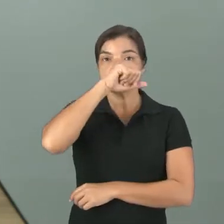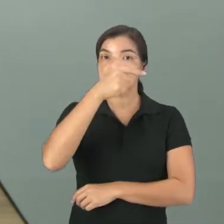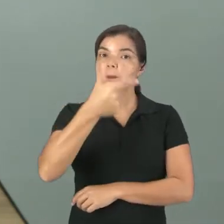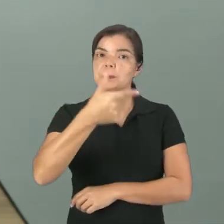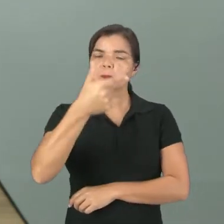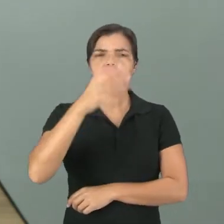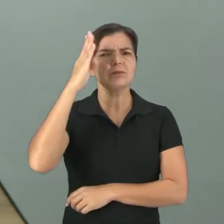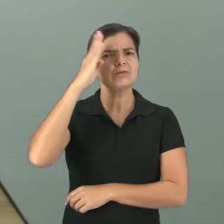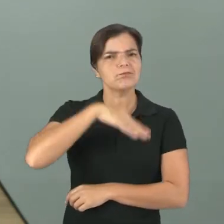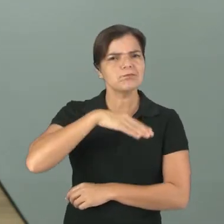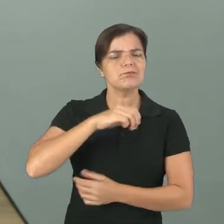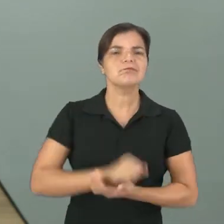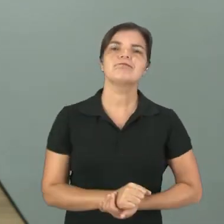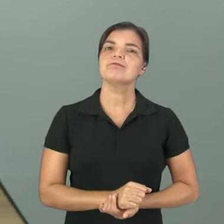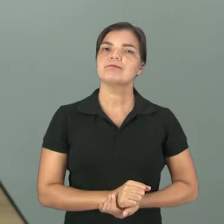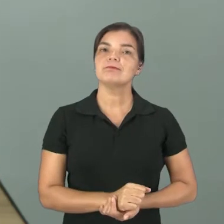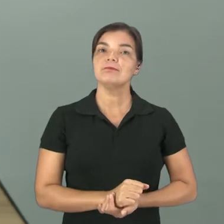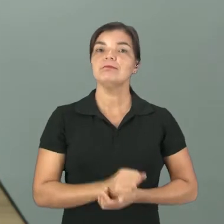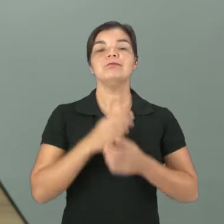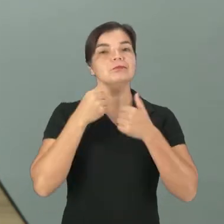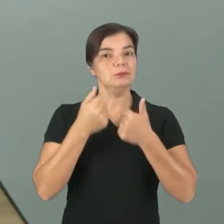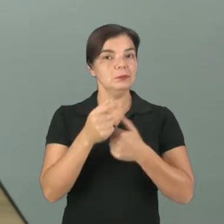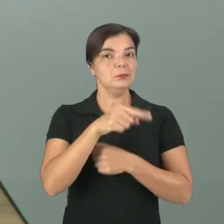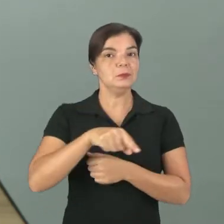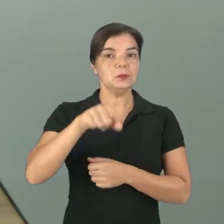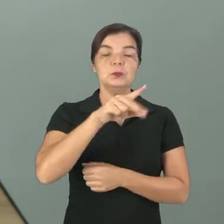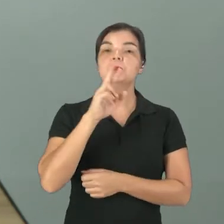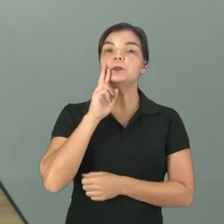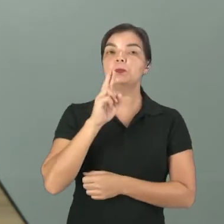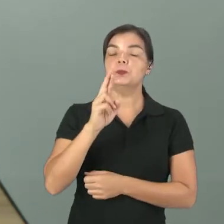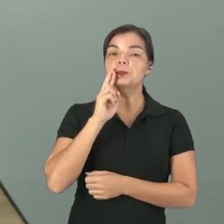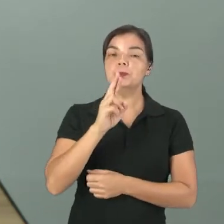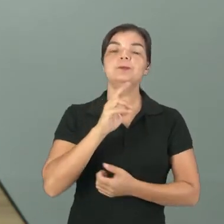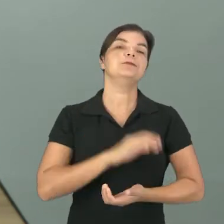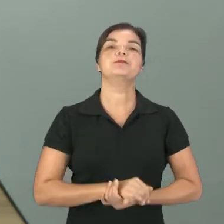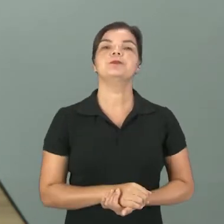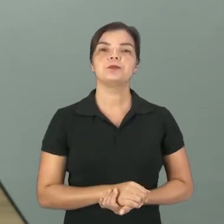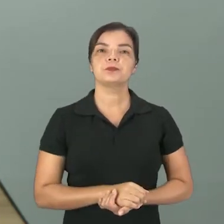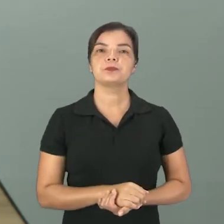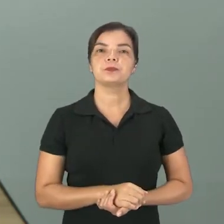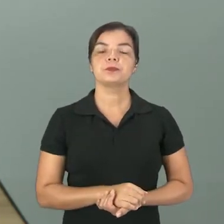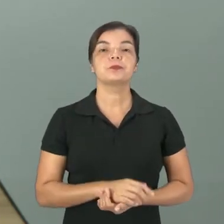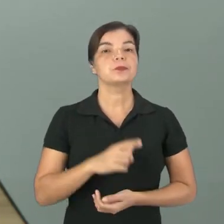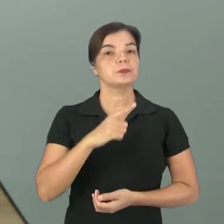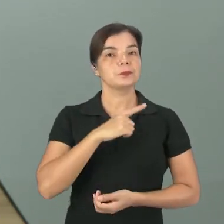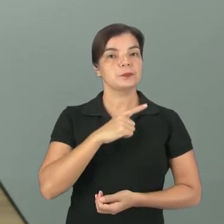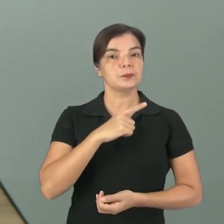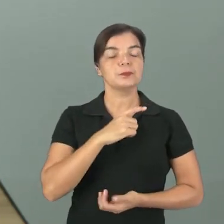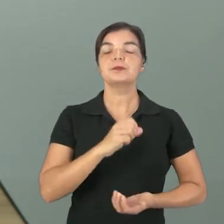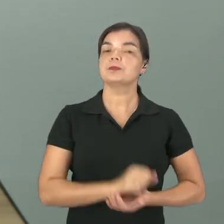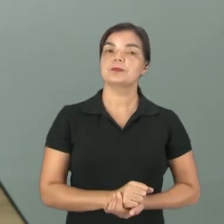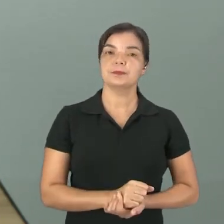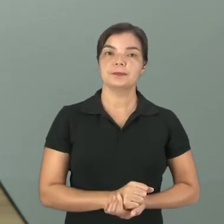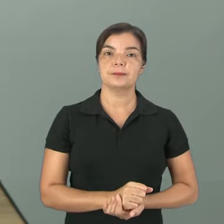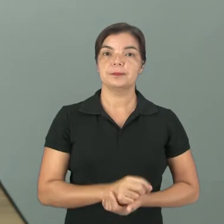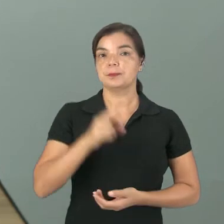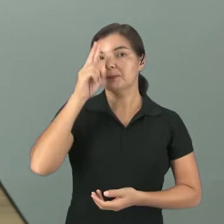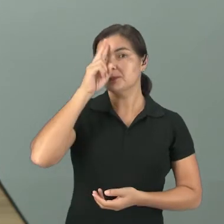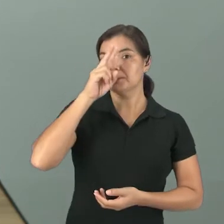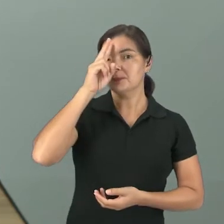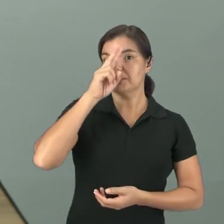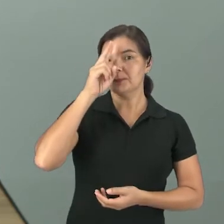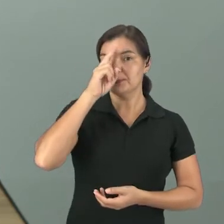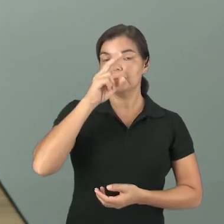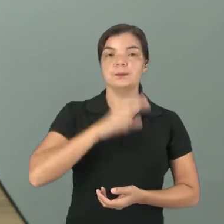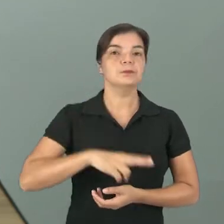madrastas cruéis? Vamos lá? Muito bem, se você aí de casa respondeu, nós temos madrastas na história